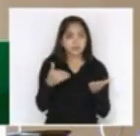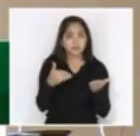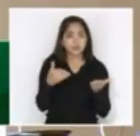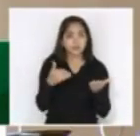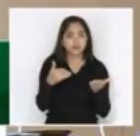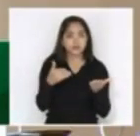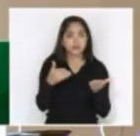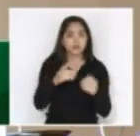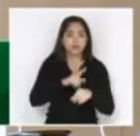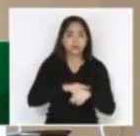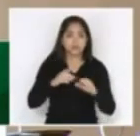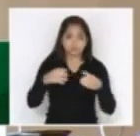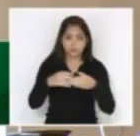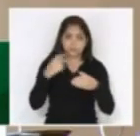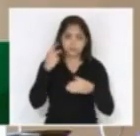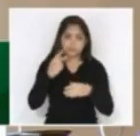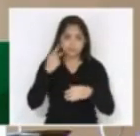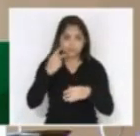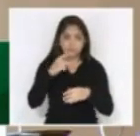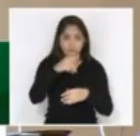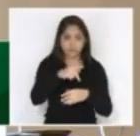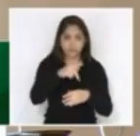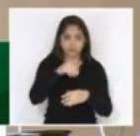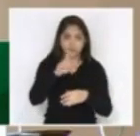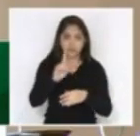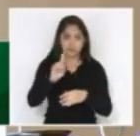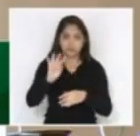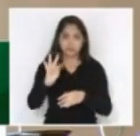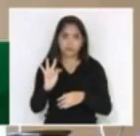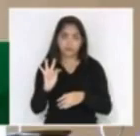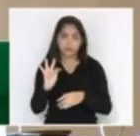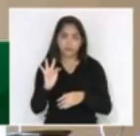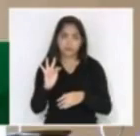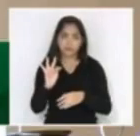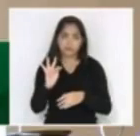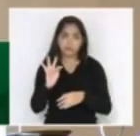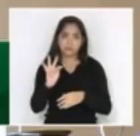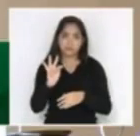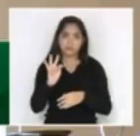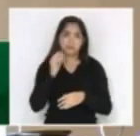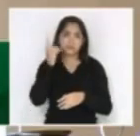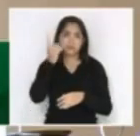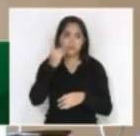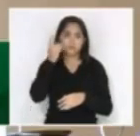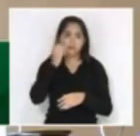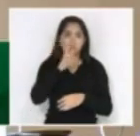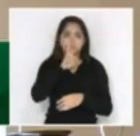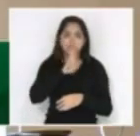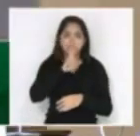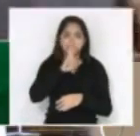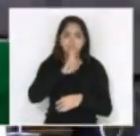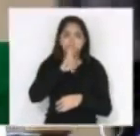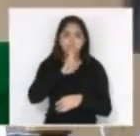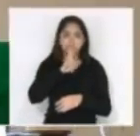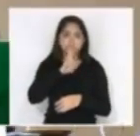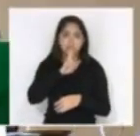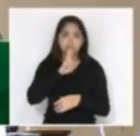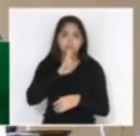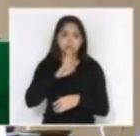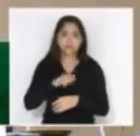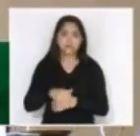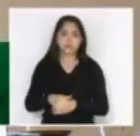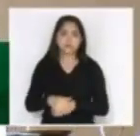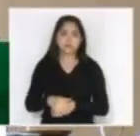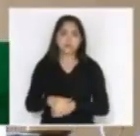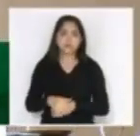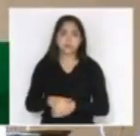horário destinado aos partidos políticos, o PDT, deputado Rodrigo Minuto. 5 minutos, deputado.